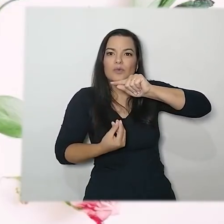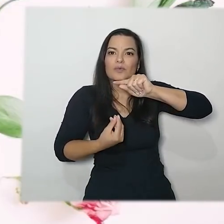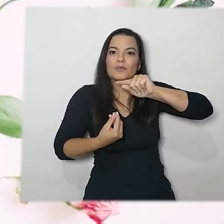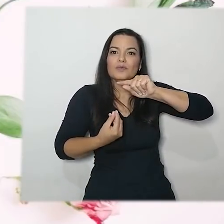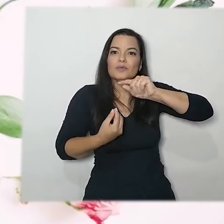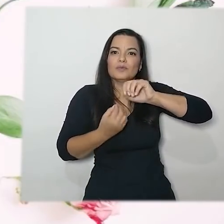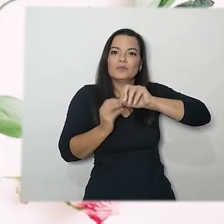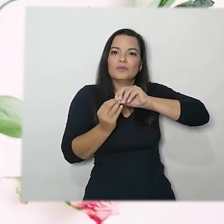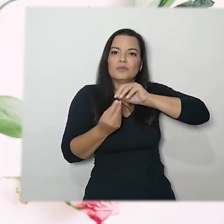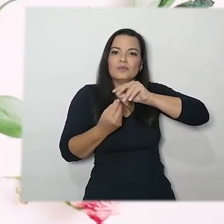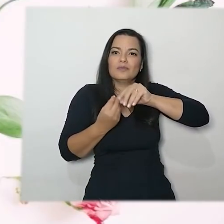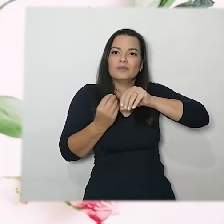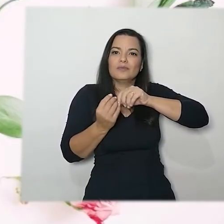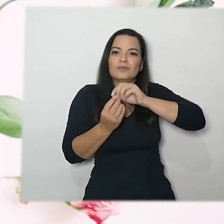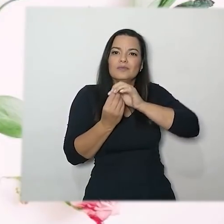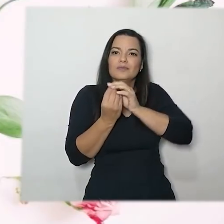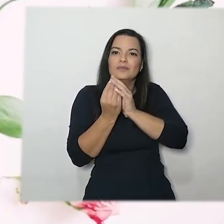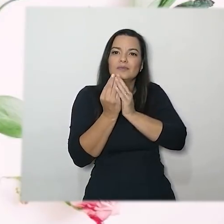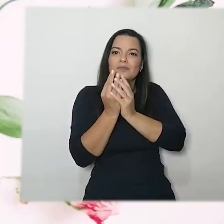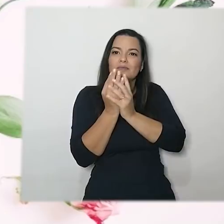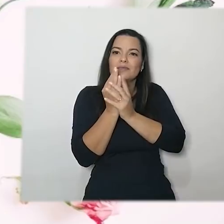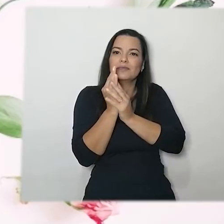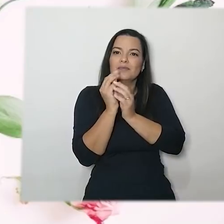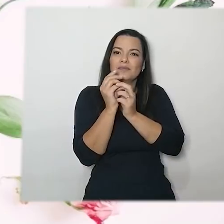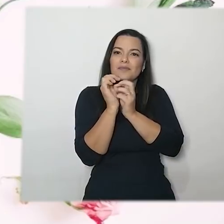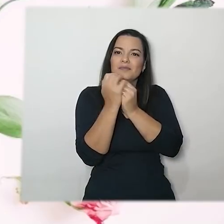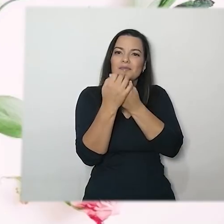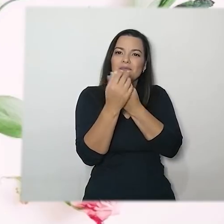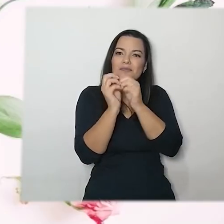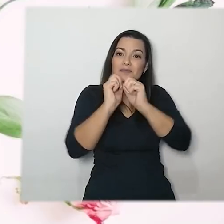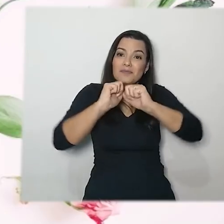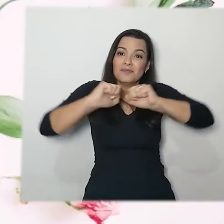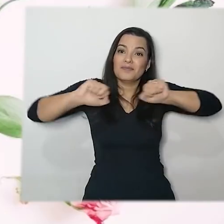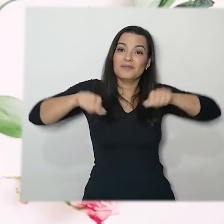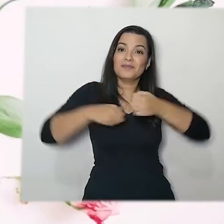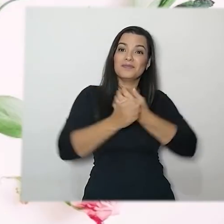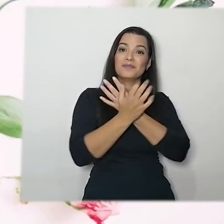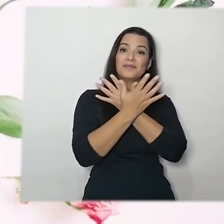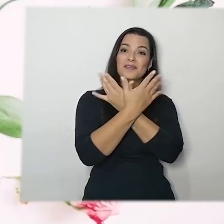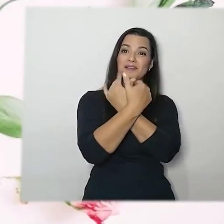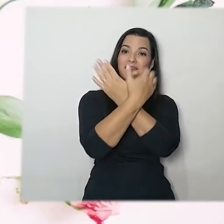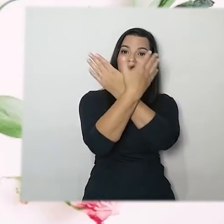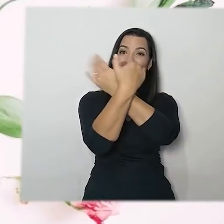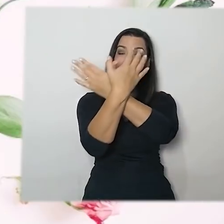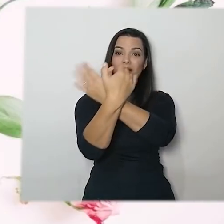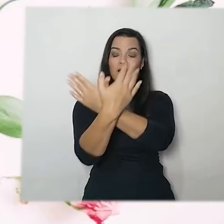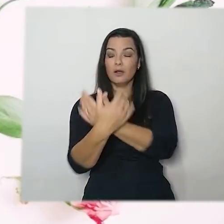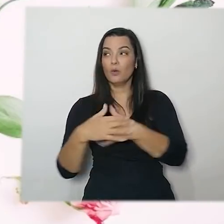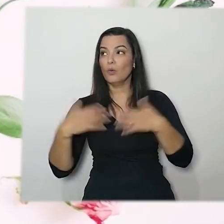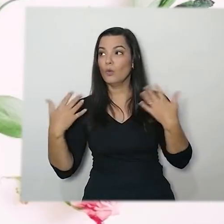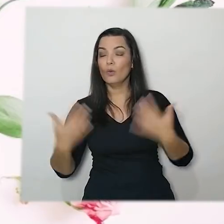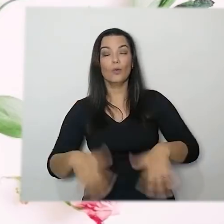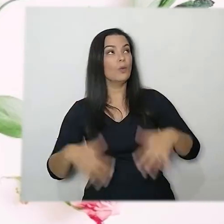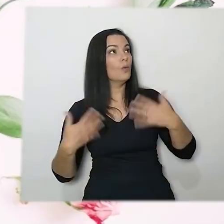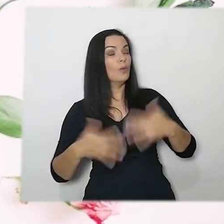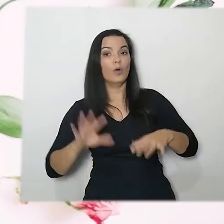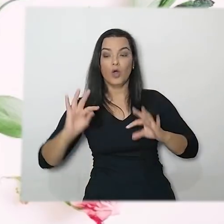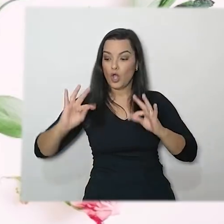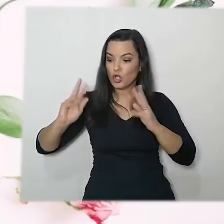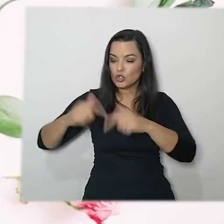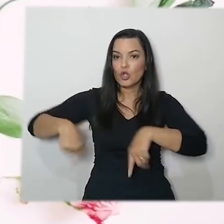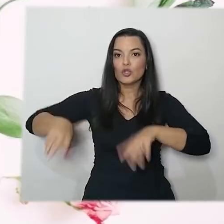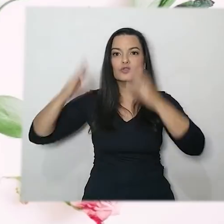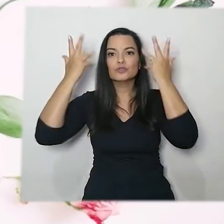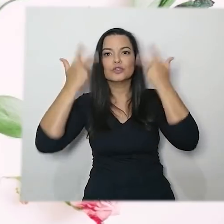até que de dentro do casulo nasceu uma borboleta. Os inimigos da lagarta ficaram admirados. É